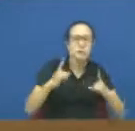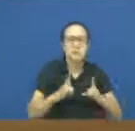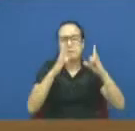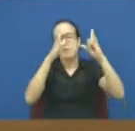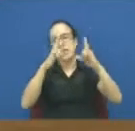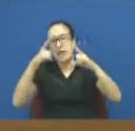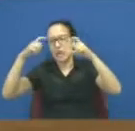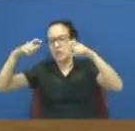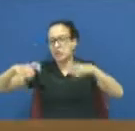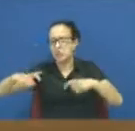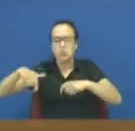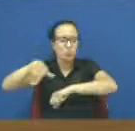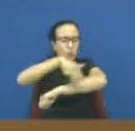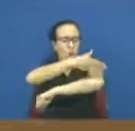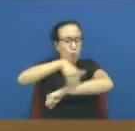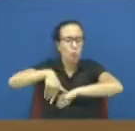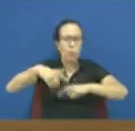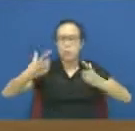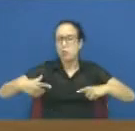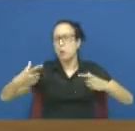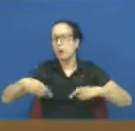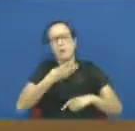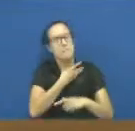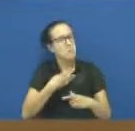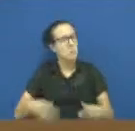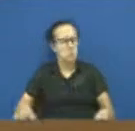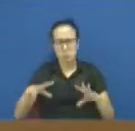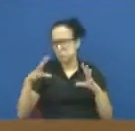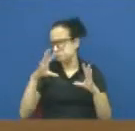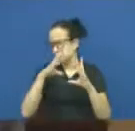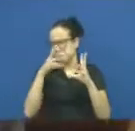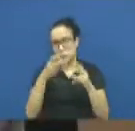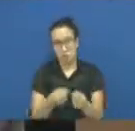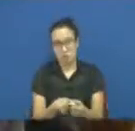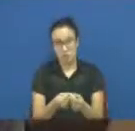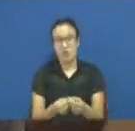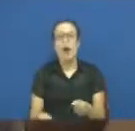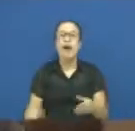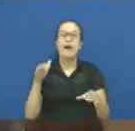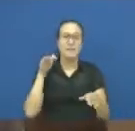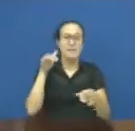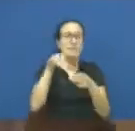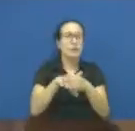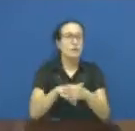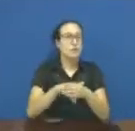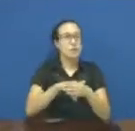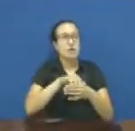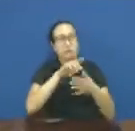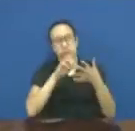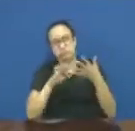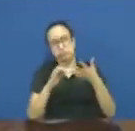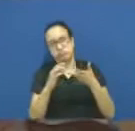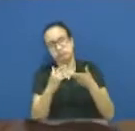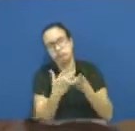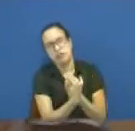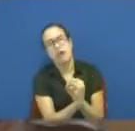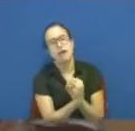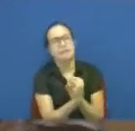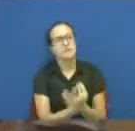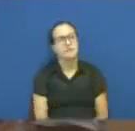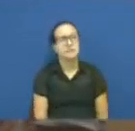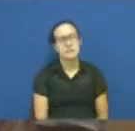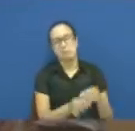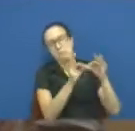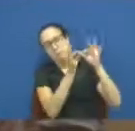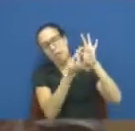isso que, em determinadas sessões, apenas 2 vezes ao ano, nós votamos muitos projetos, não é? Nas